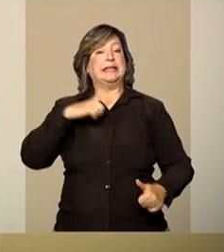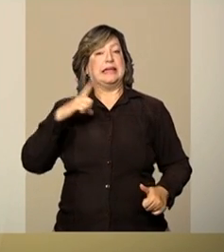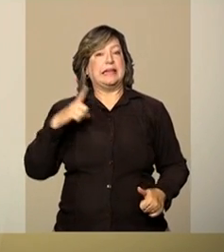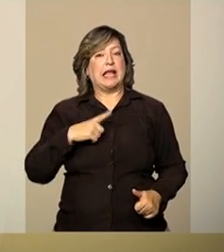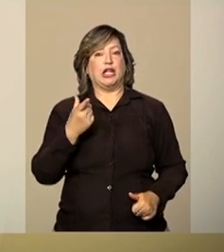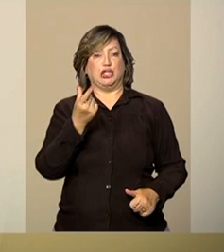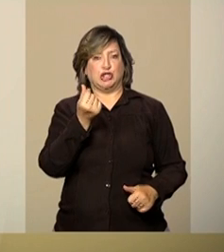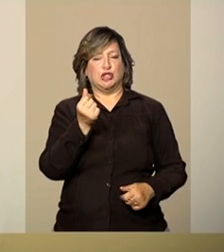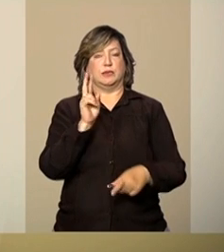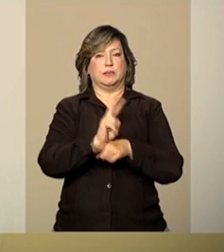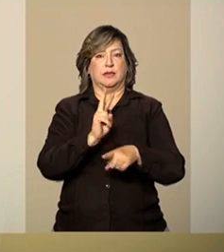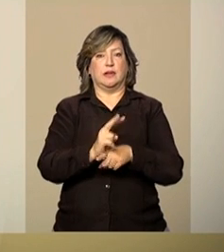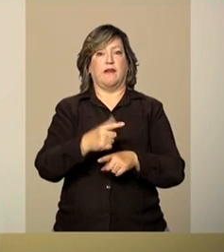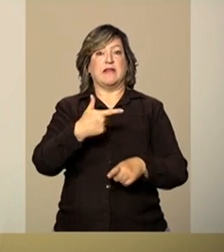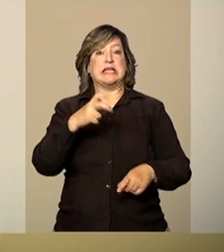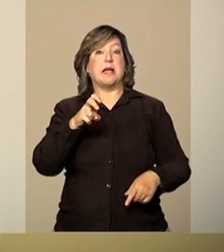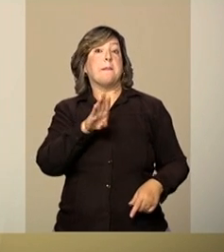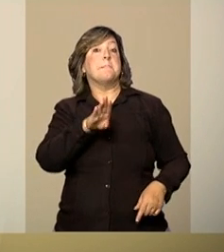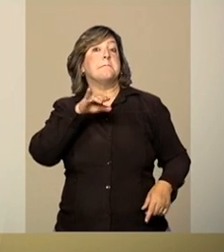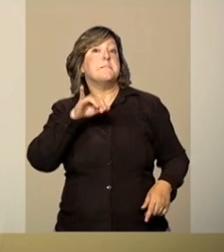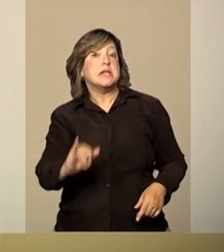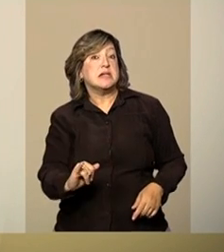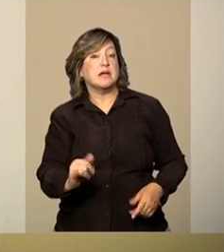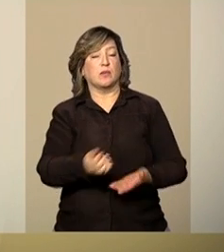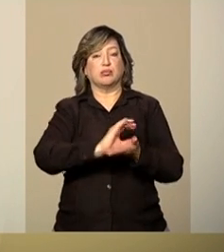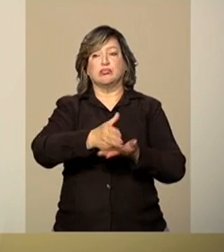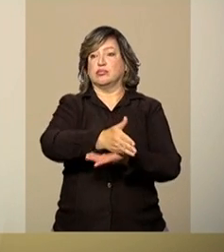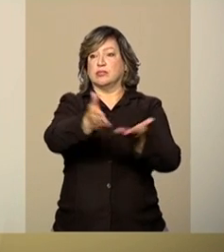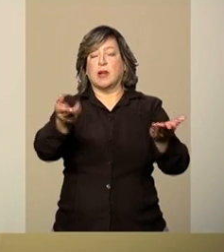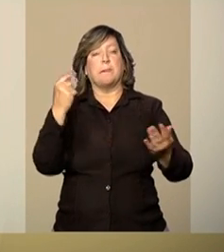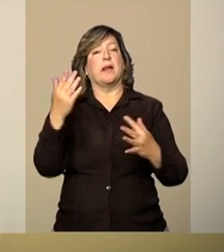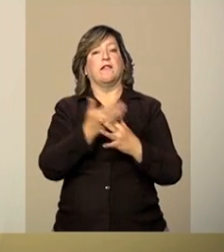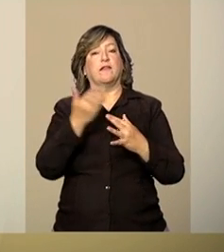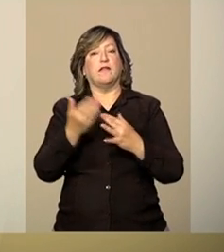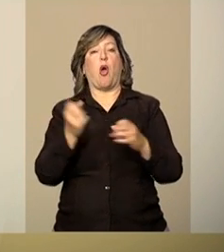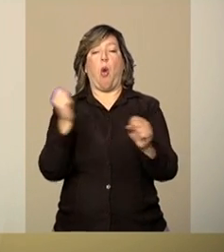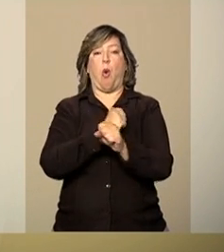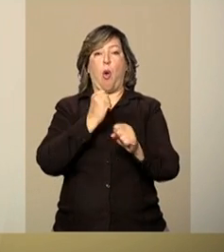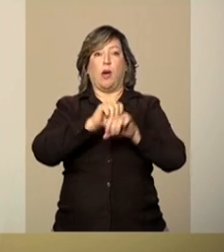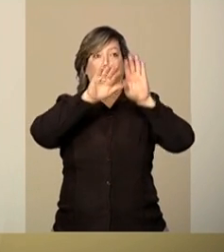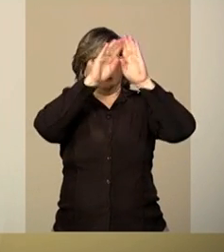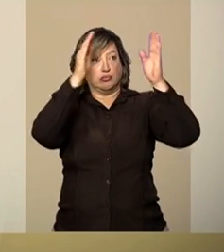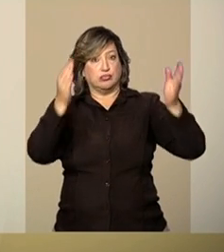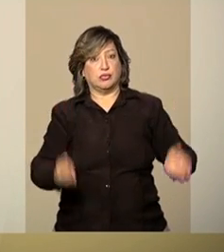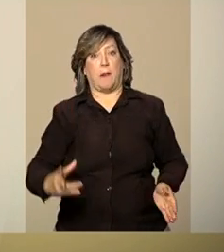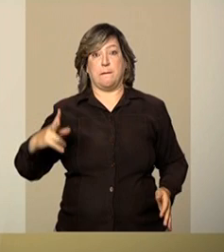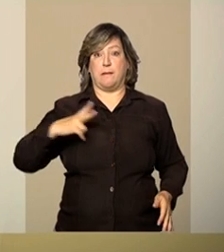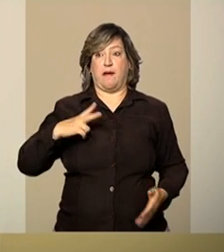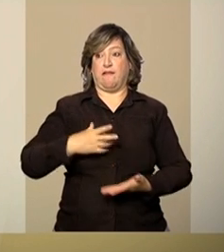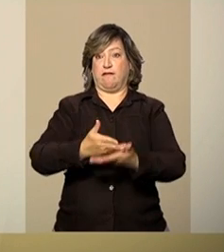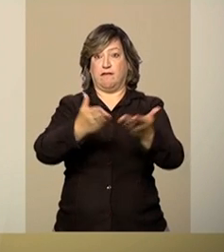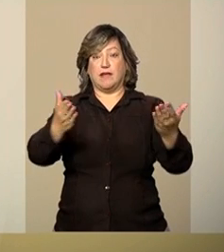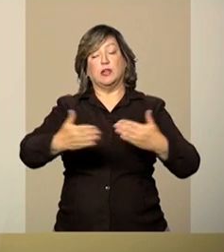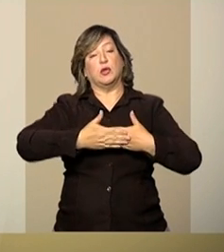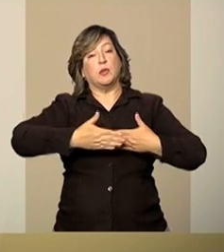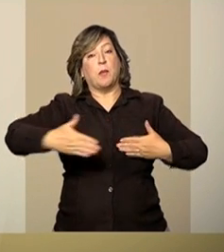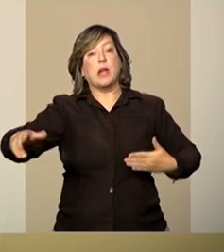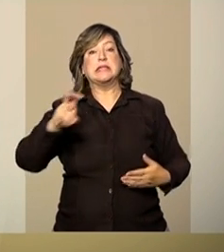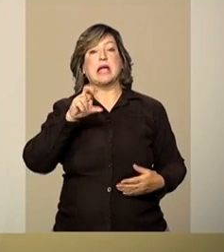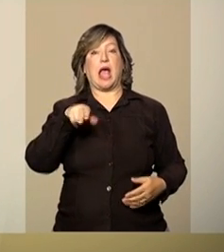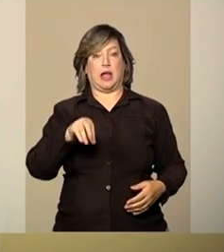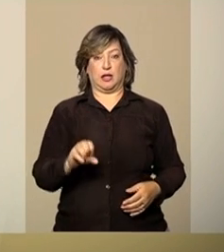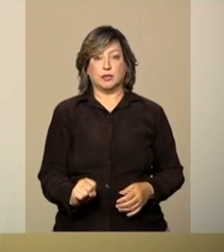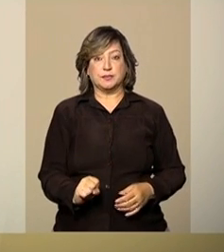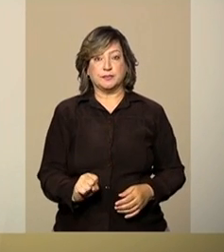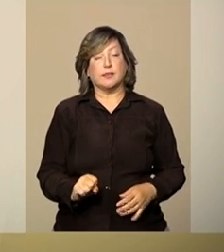linha de crédito de R 25 bilhões deais para financiar a construção de armazéns privados nos próximos 5